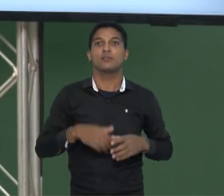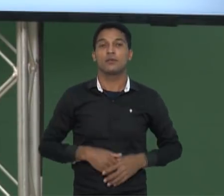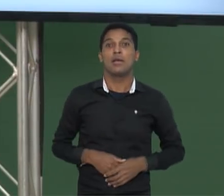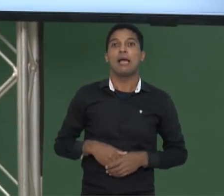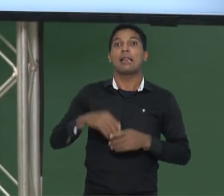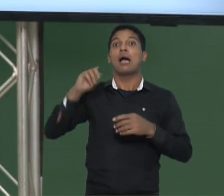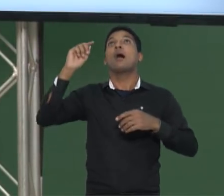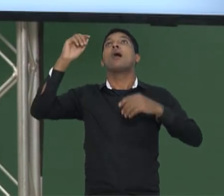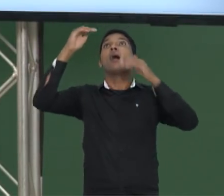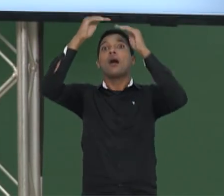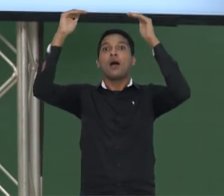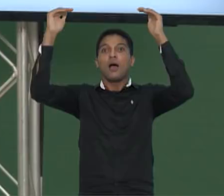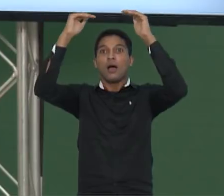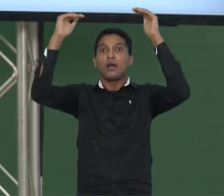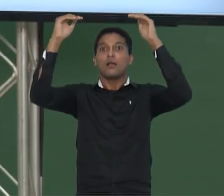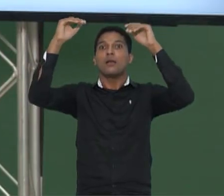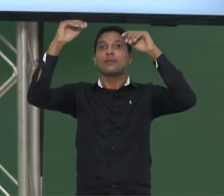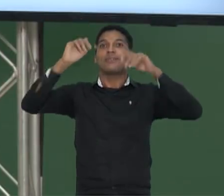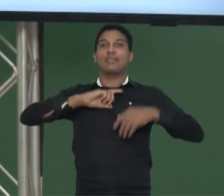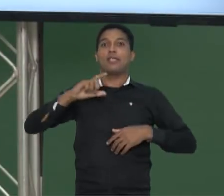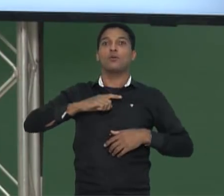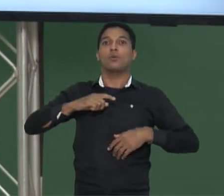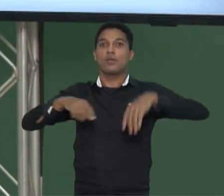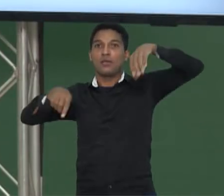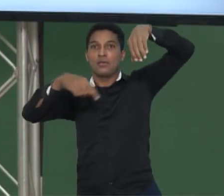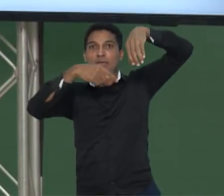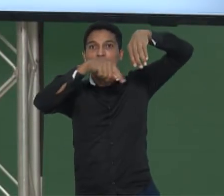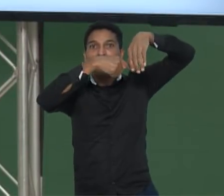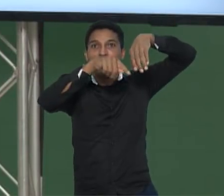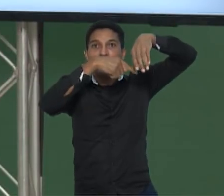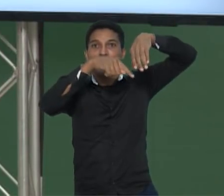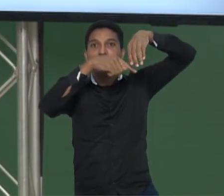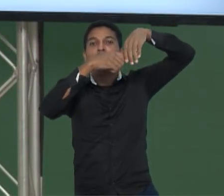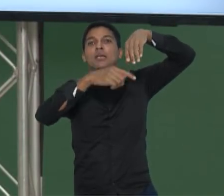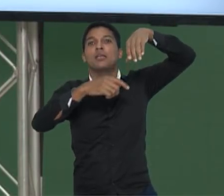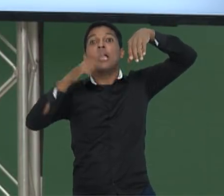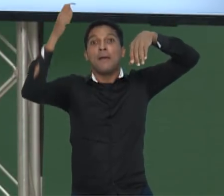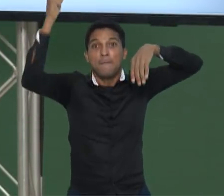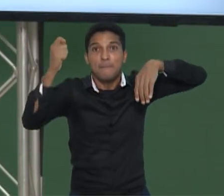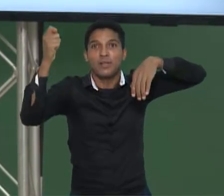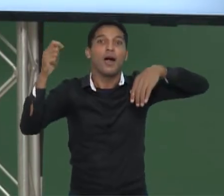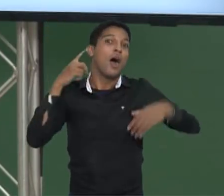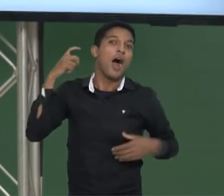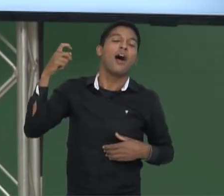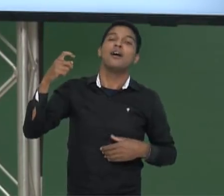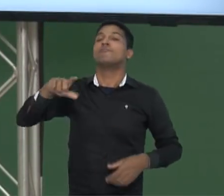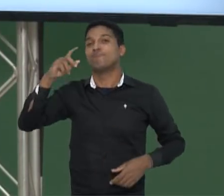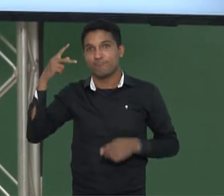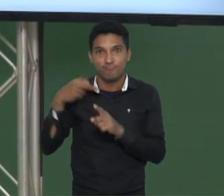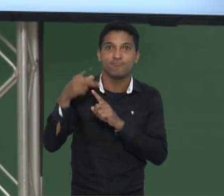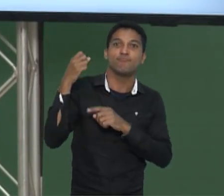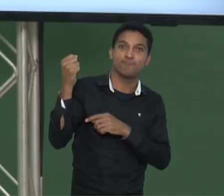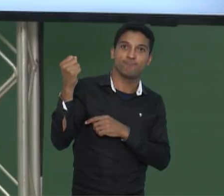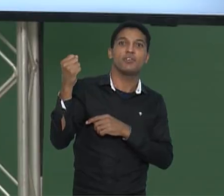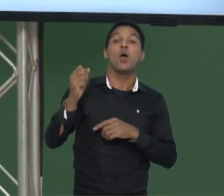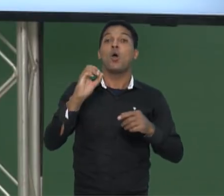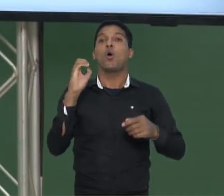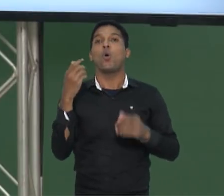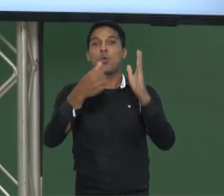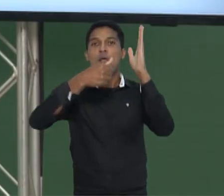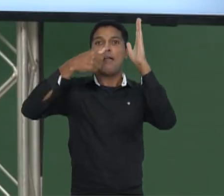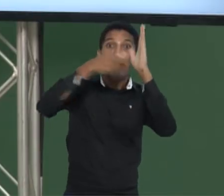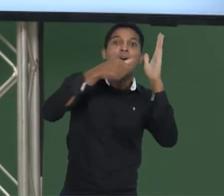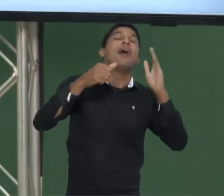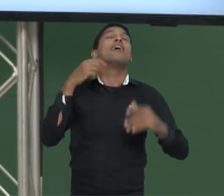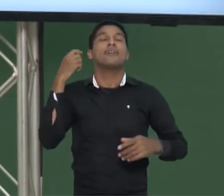alto existe um sino ou uma sirene com um botão que o primeiro que tocar lá é o que vence o